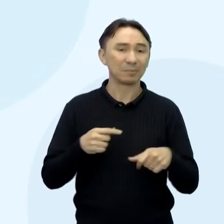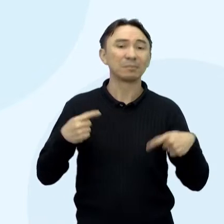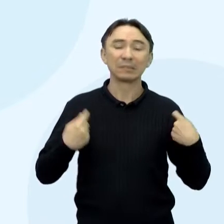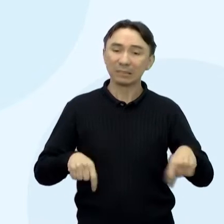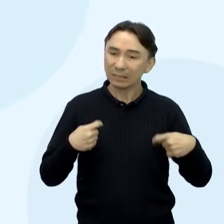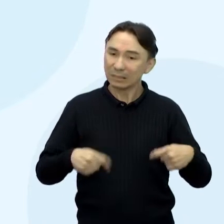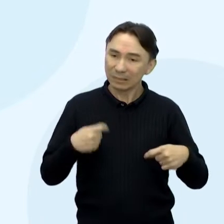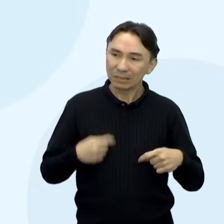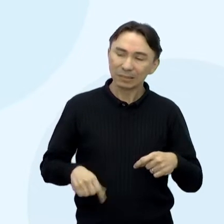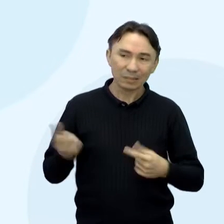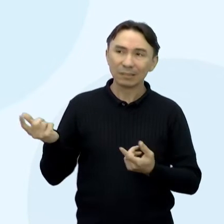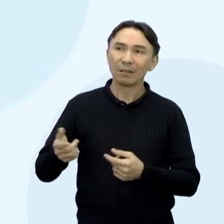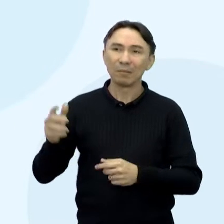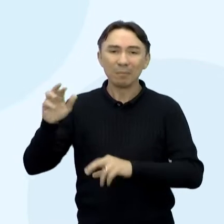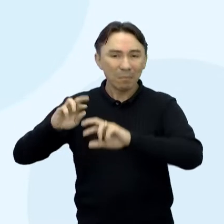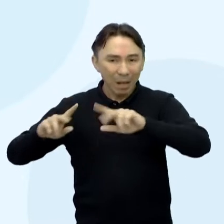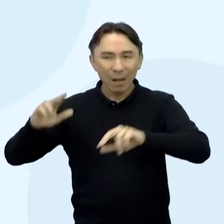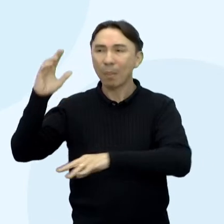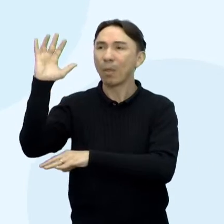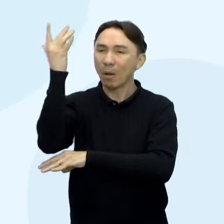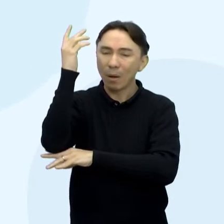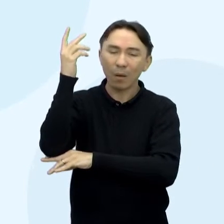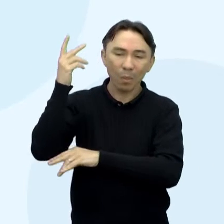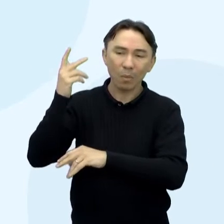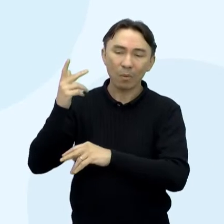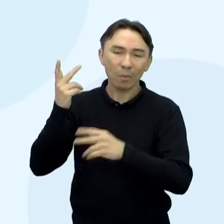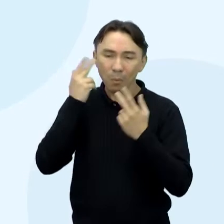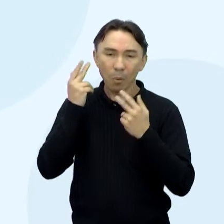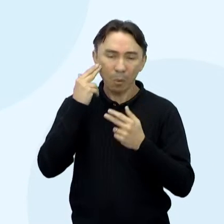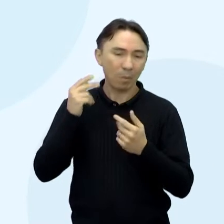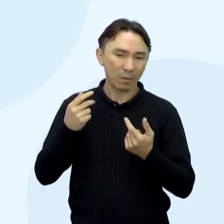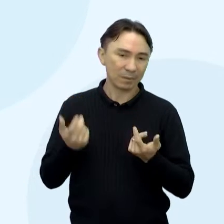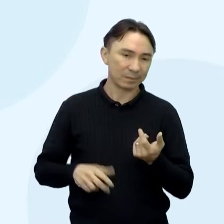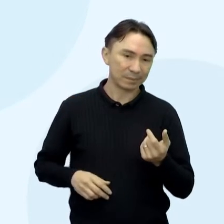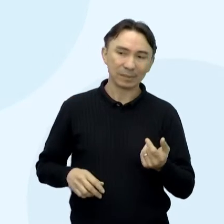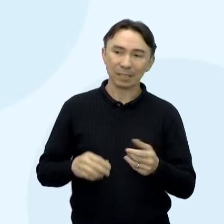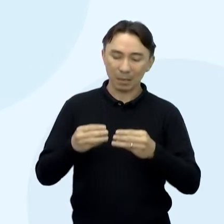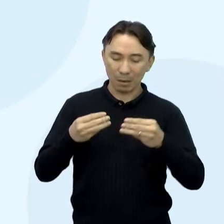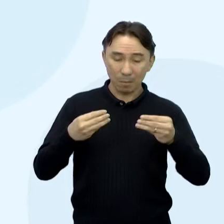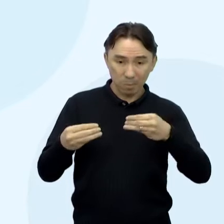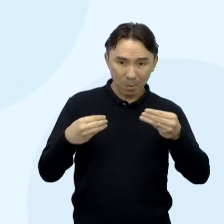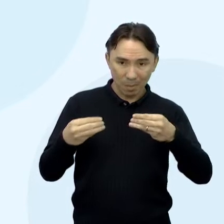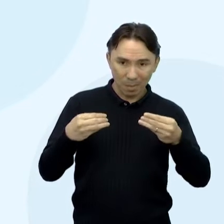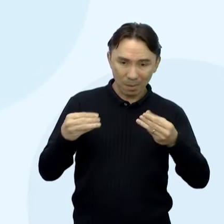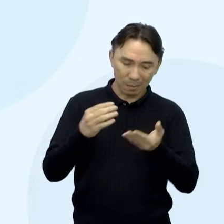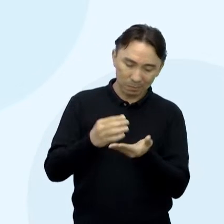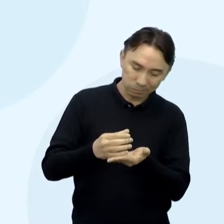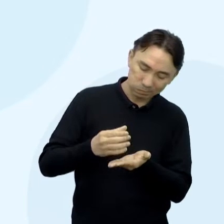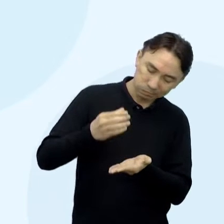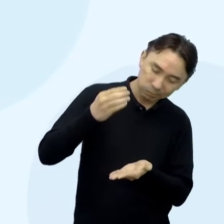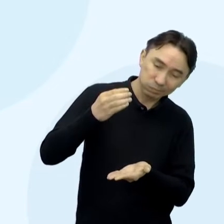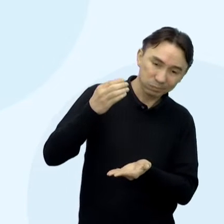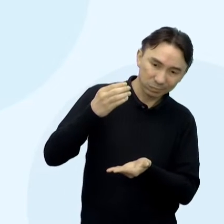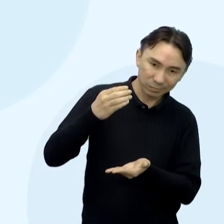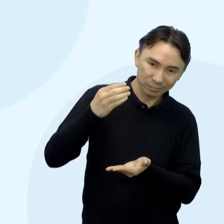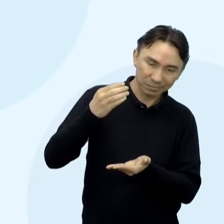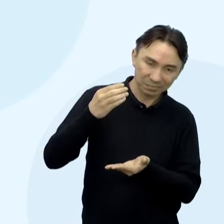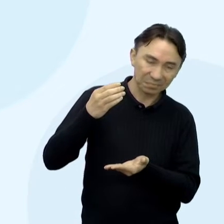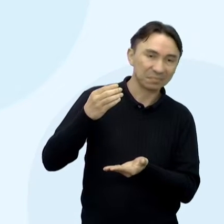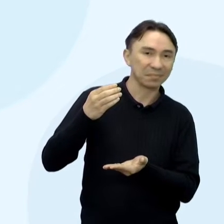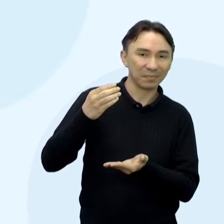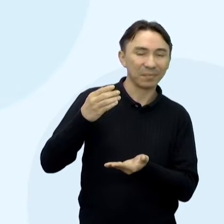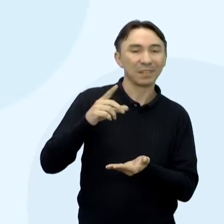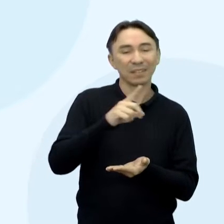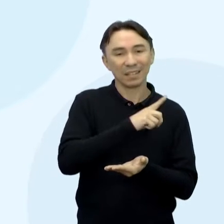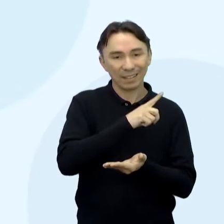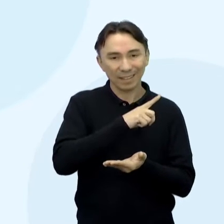esses recursos naturais? No caso da garrafa PET, né, aquela garrafa de refrigerante, né, daquele copinho do